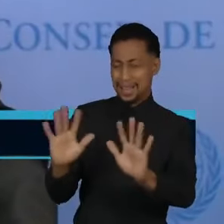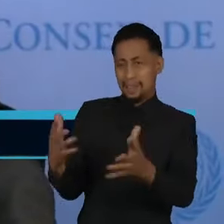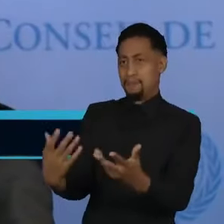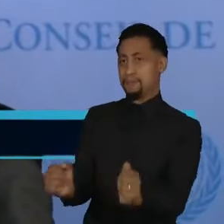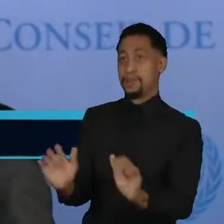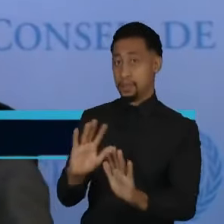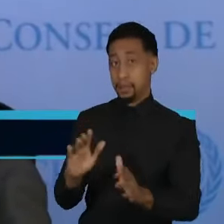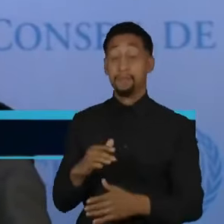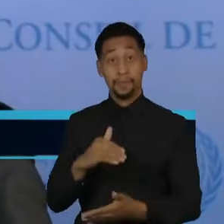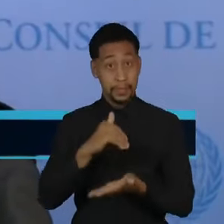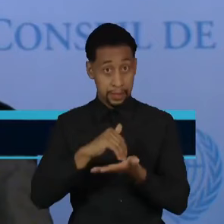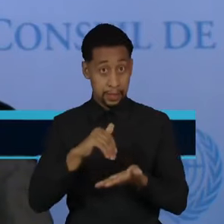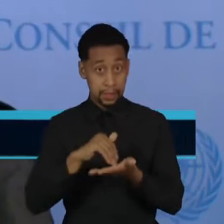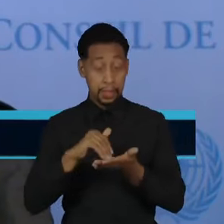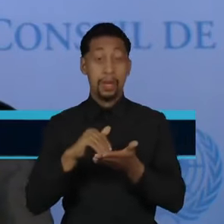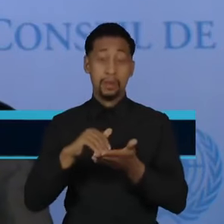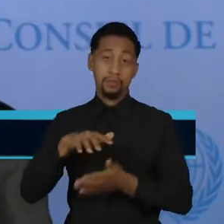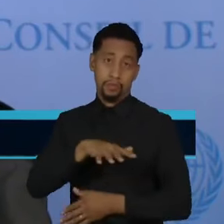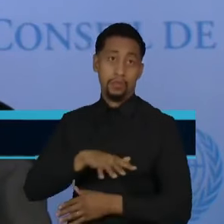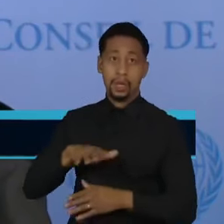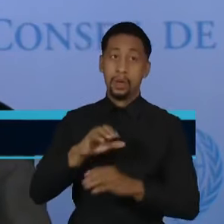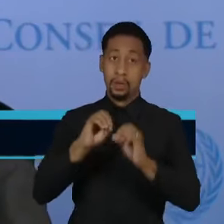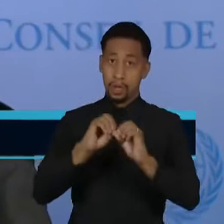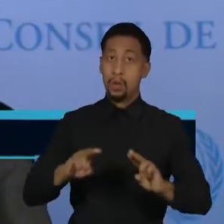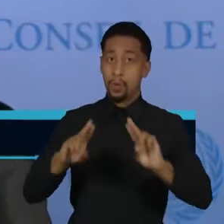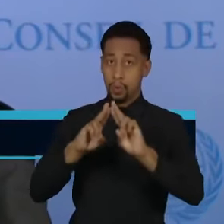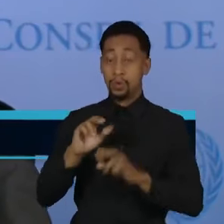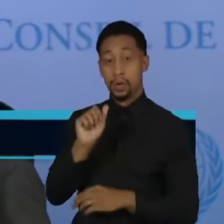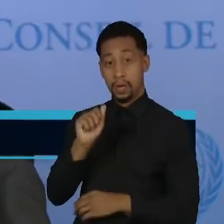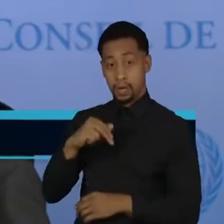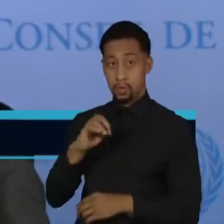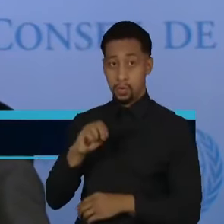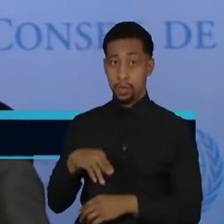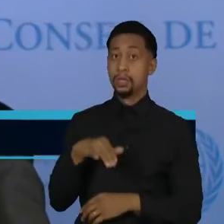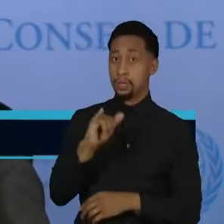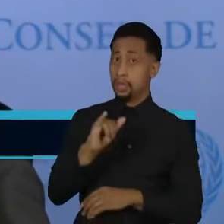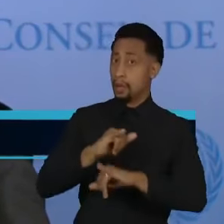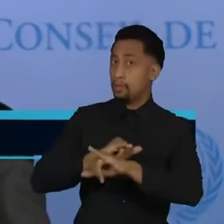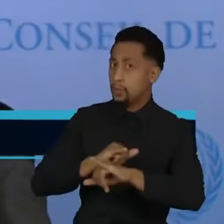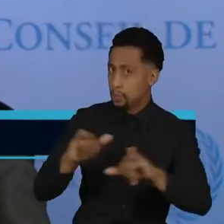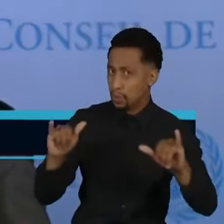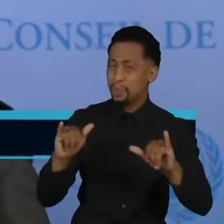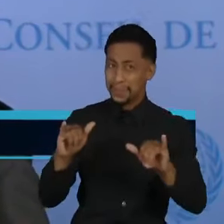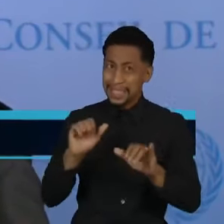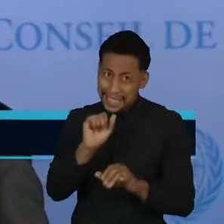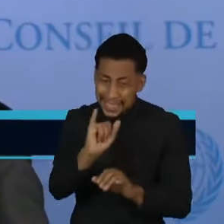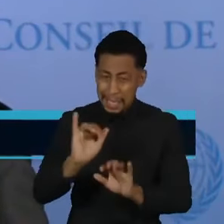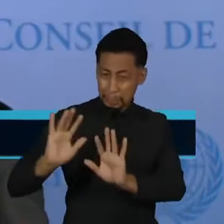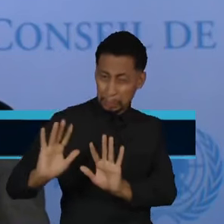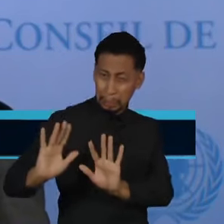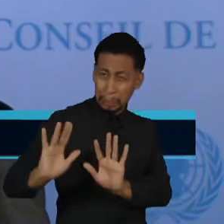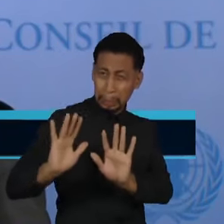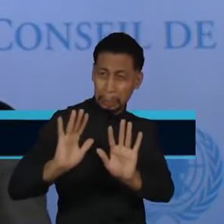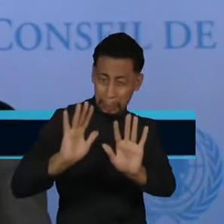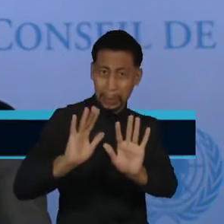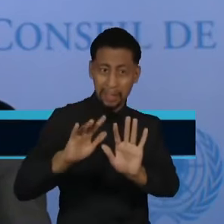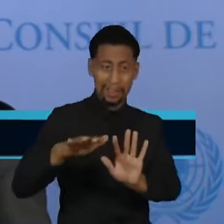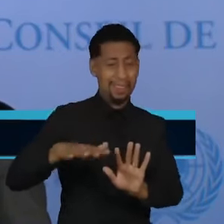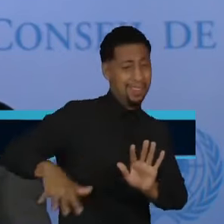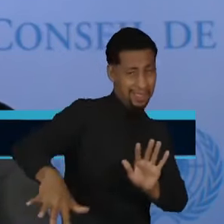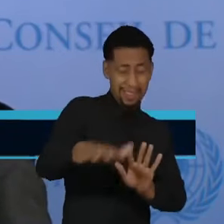das Nações Unidas, Antônio Guterres, renovou o alerta. Uma invasão em grande escala de Rafah será um erro